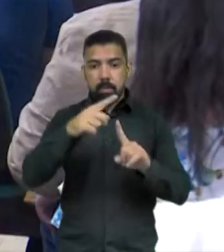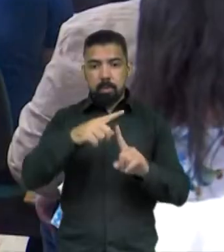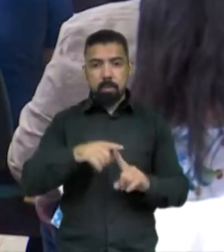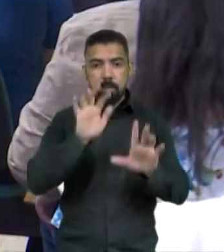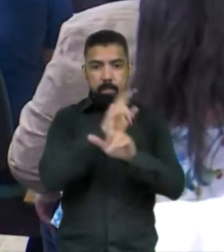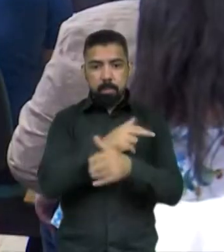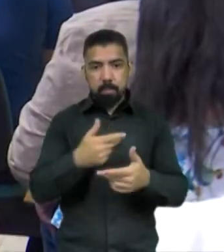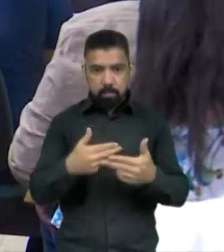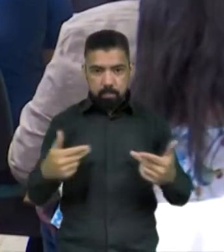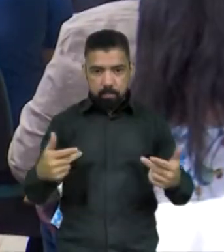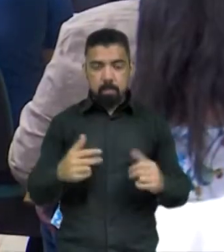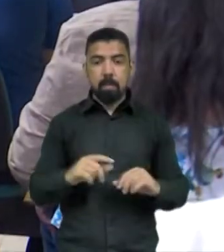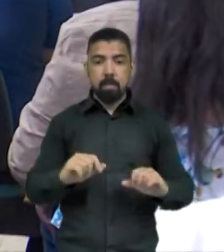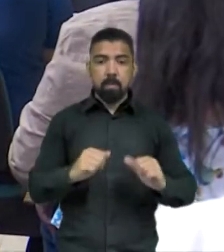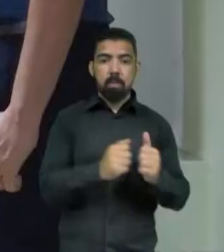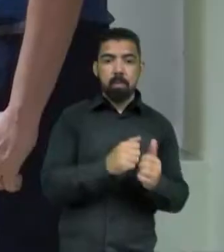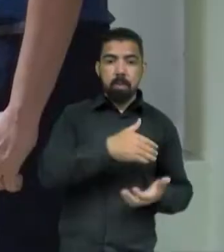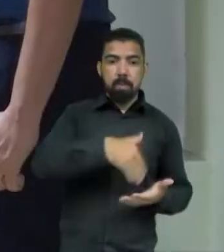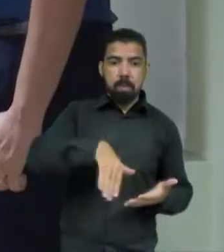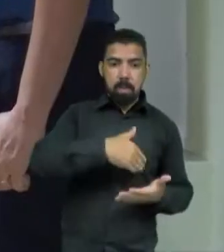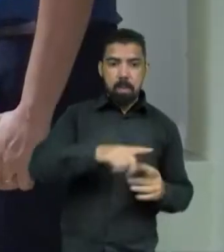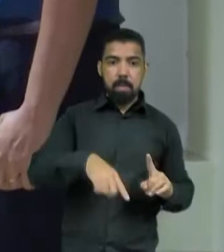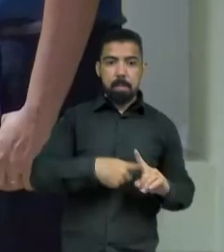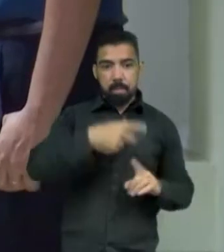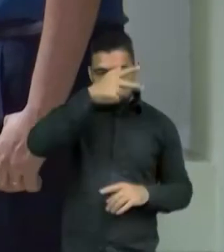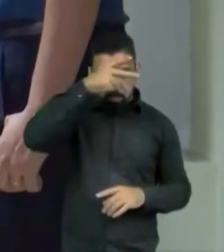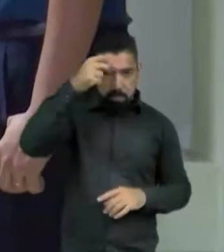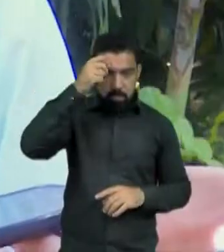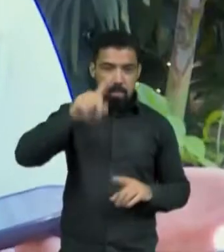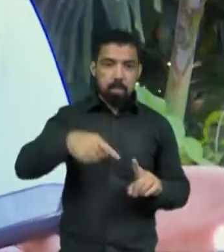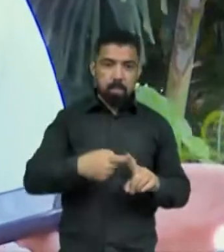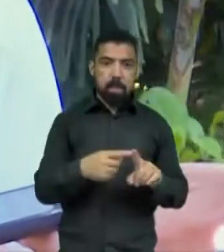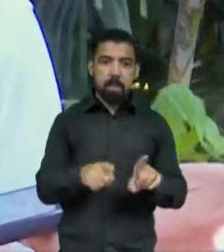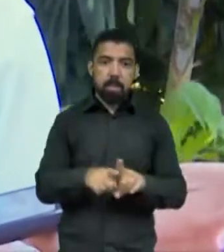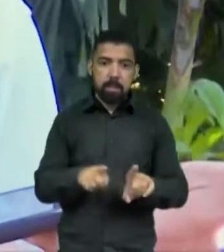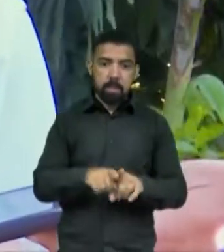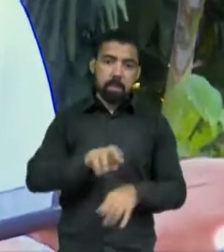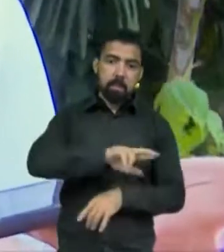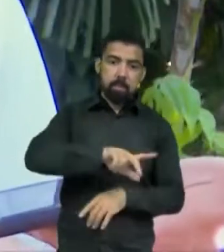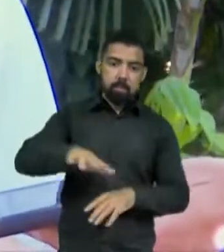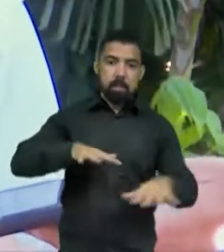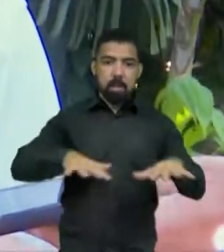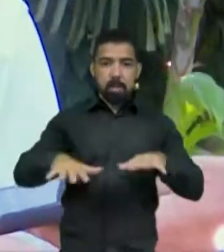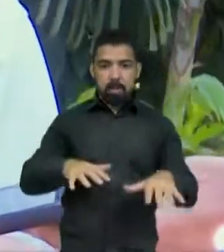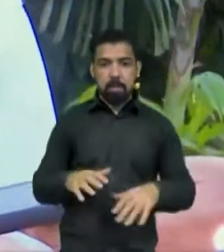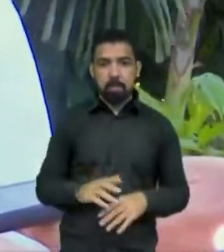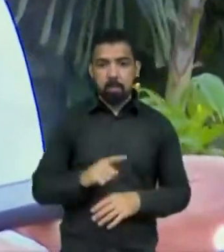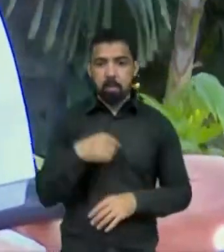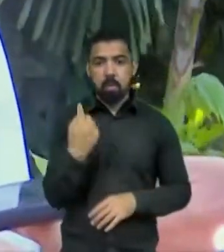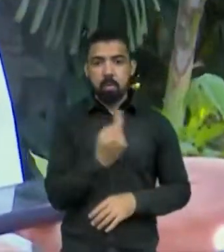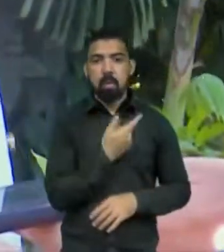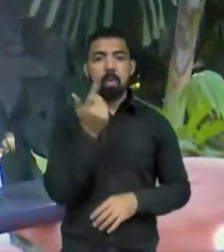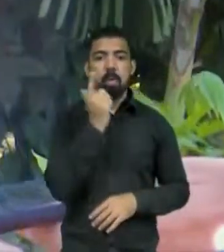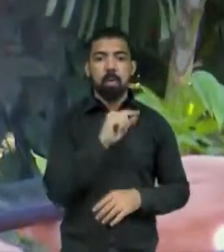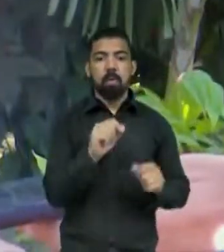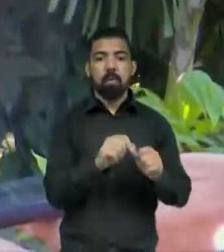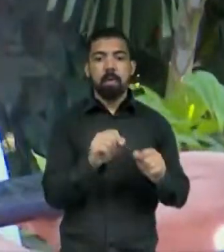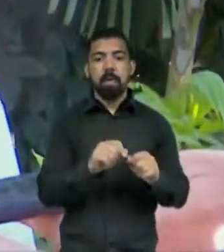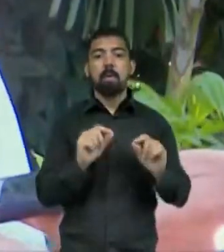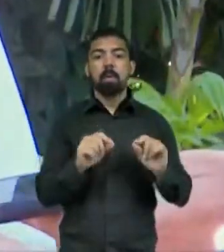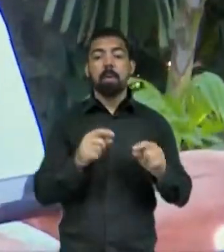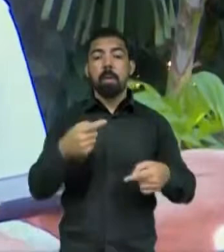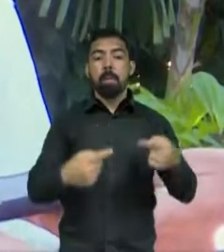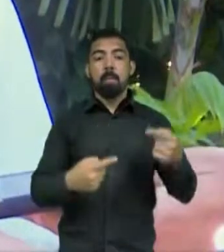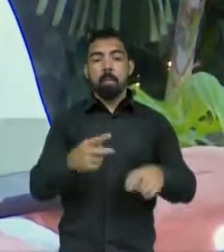estaduais, prefeituras, universidades e iniciativa privada. Com isso, nós vamos poder fazer políticas de preservação dessas